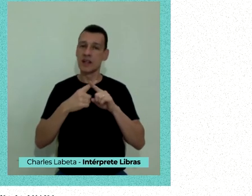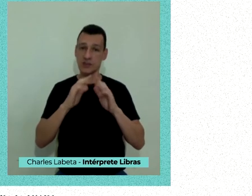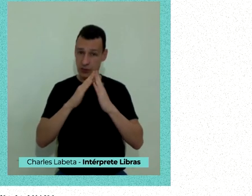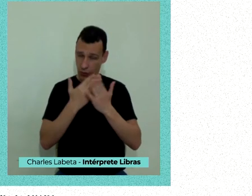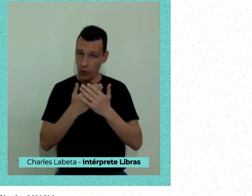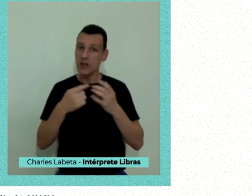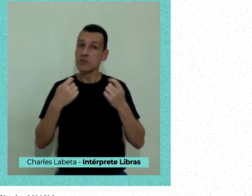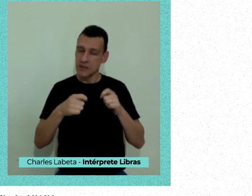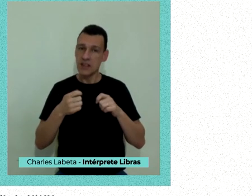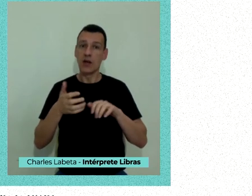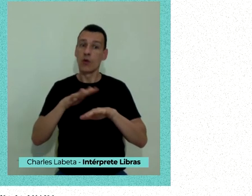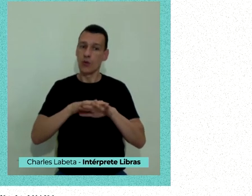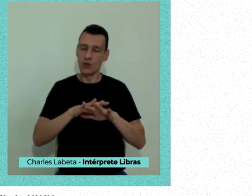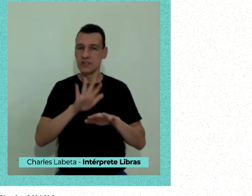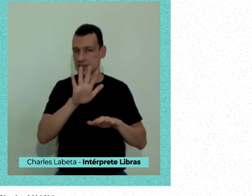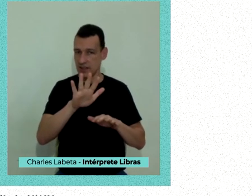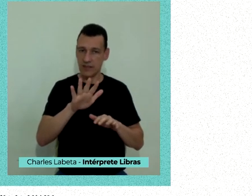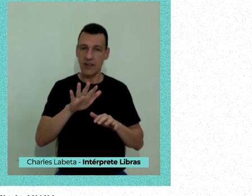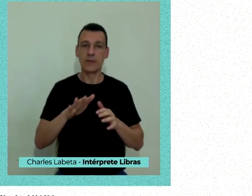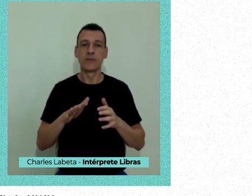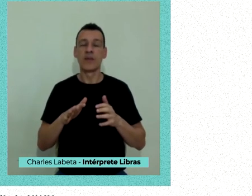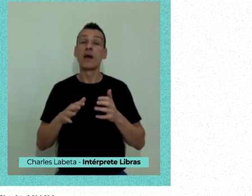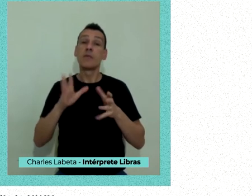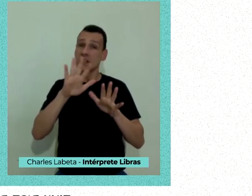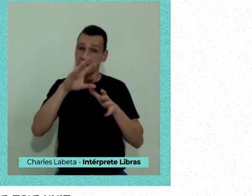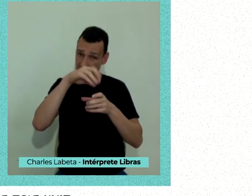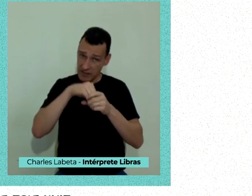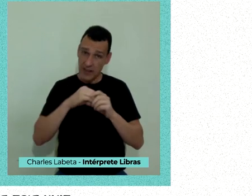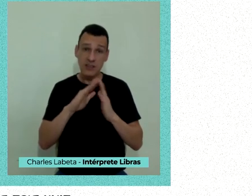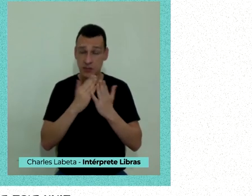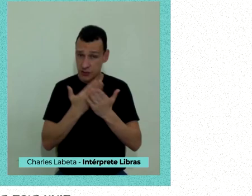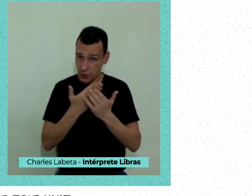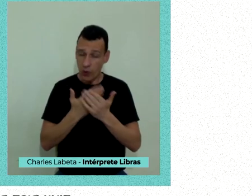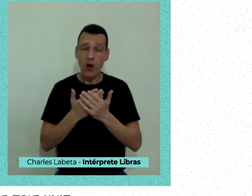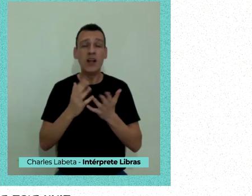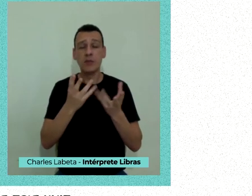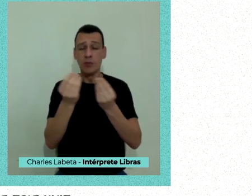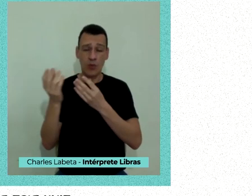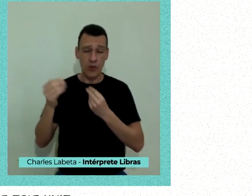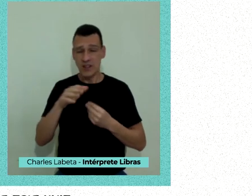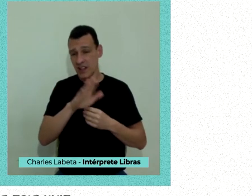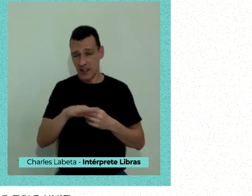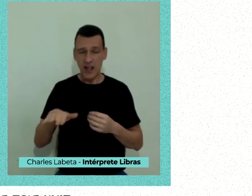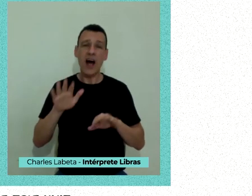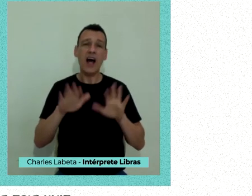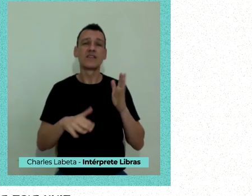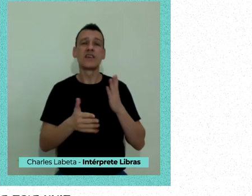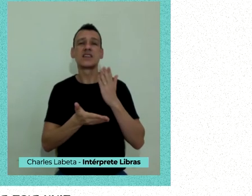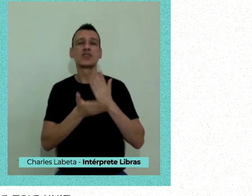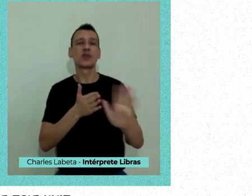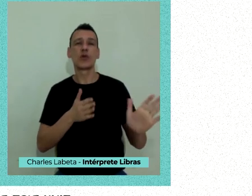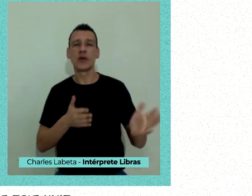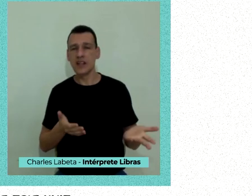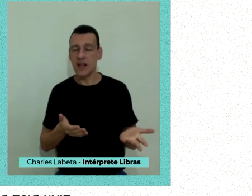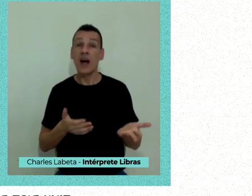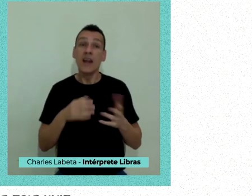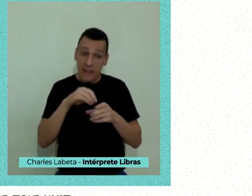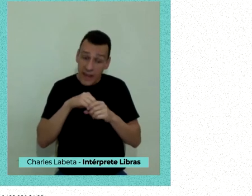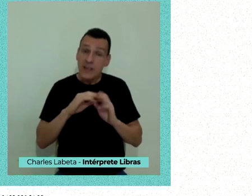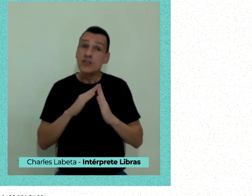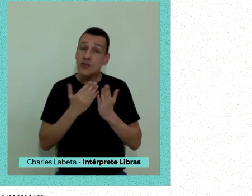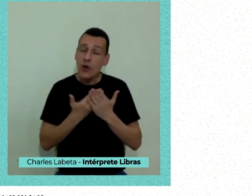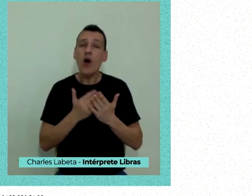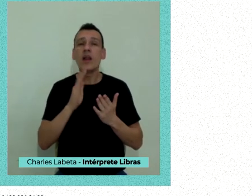e dentro dela, muitas crianças são excluídas, mesmo estando na escola. Então, não basta ter